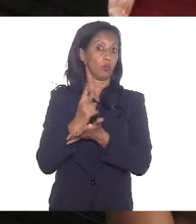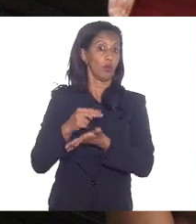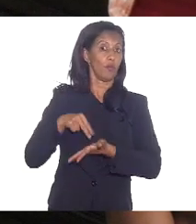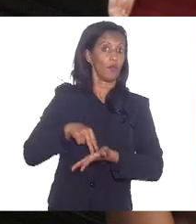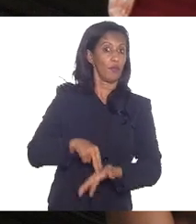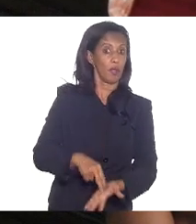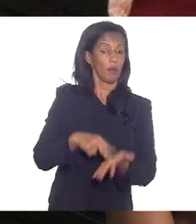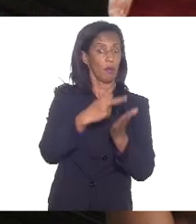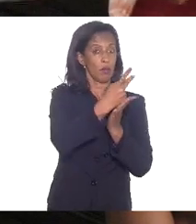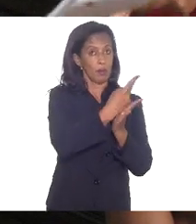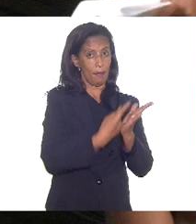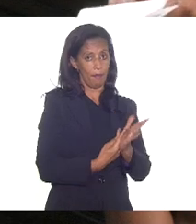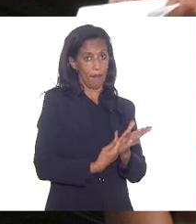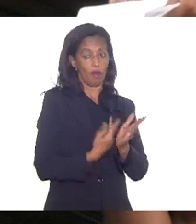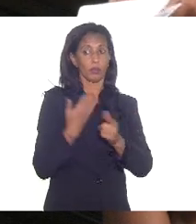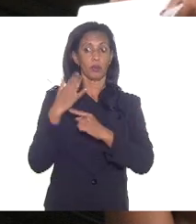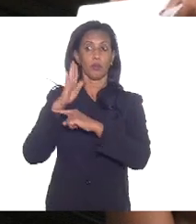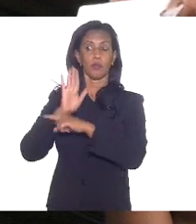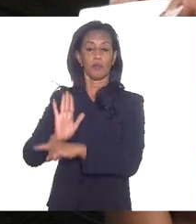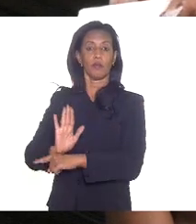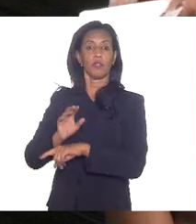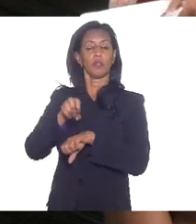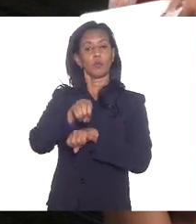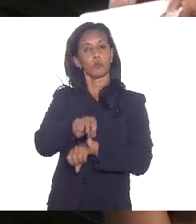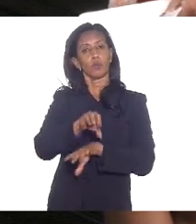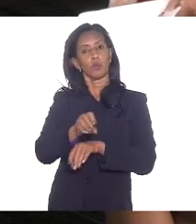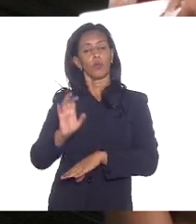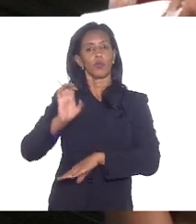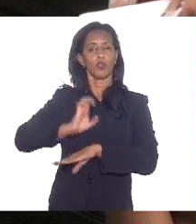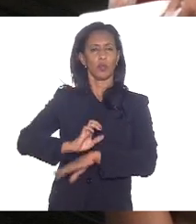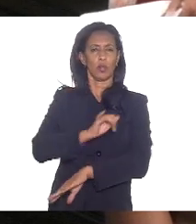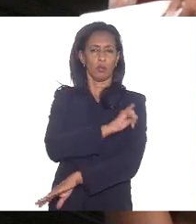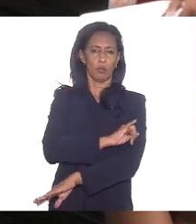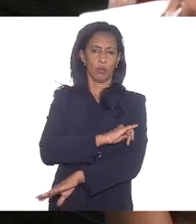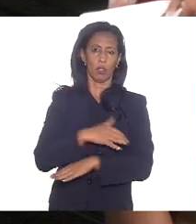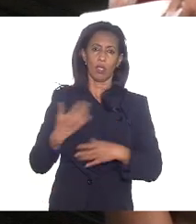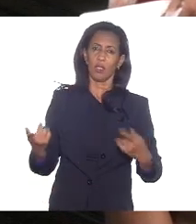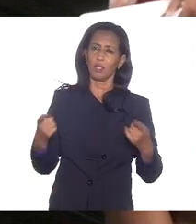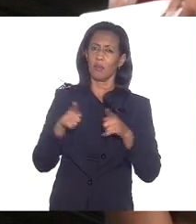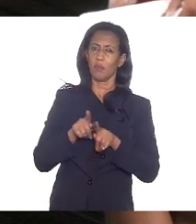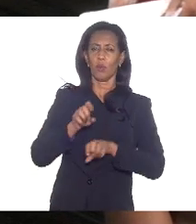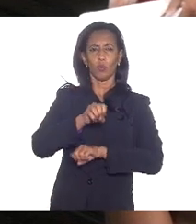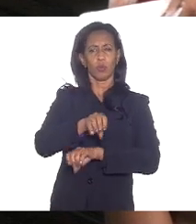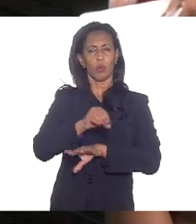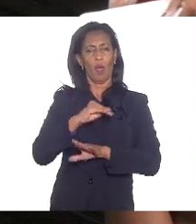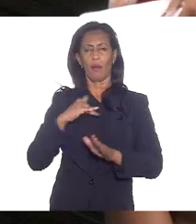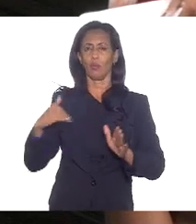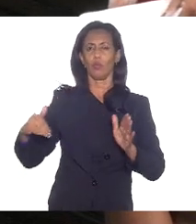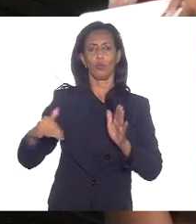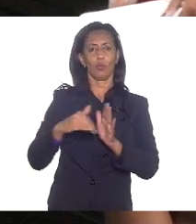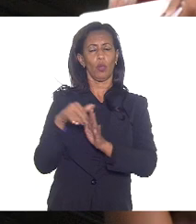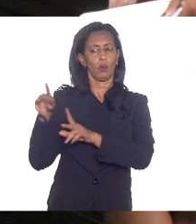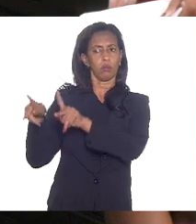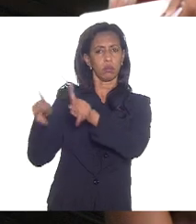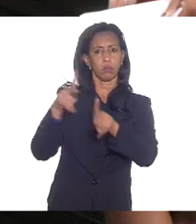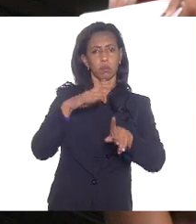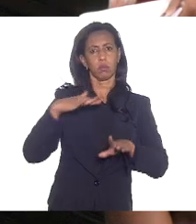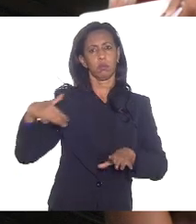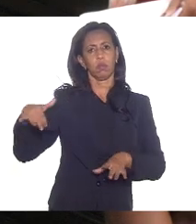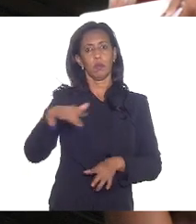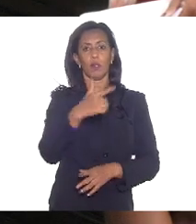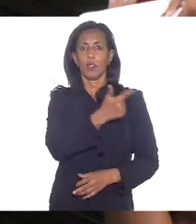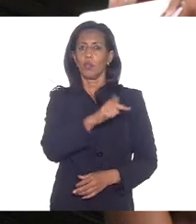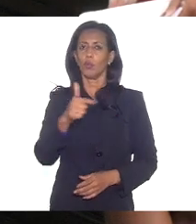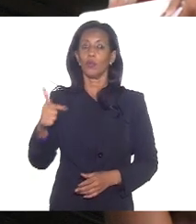nossa pauta em defesa da educação pública no estado do Rio de Janeiro e em defesa da educação também para toda a população, para que a gente não